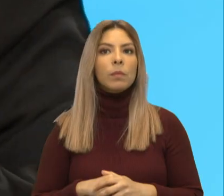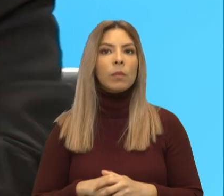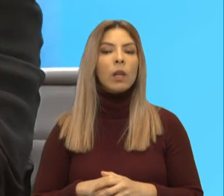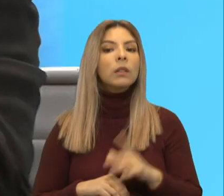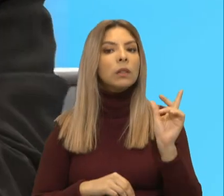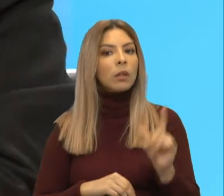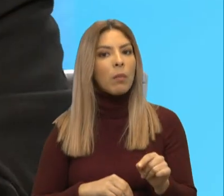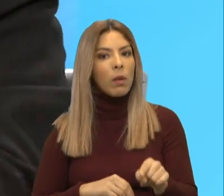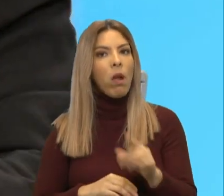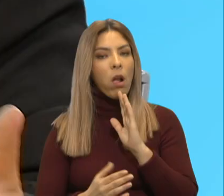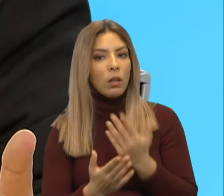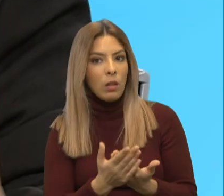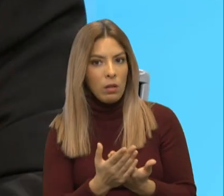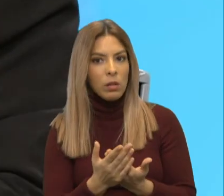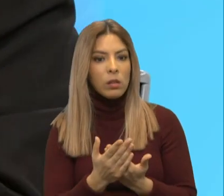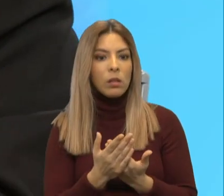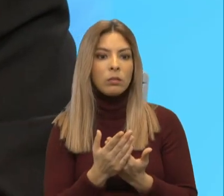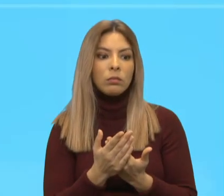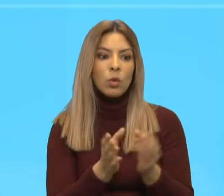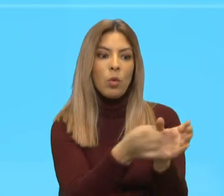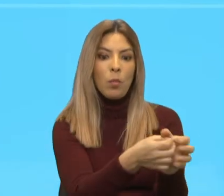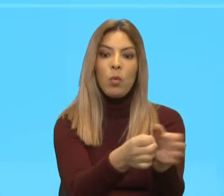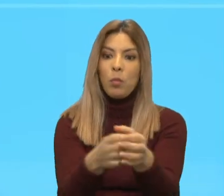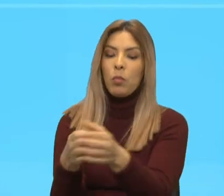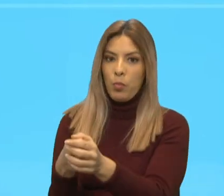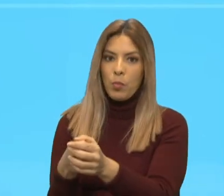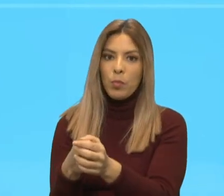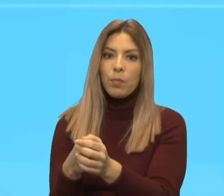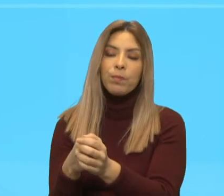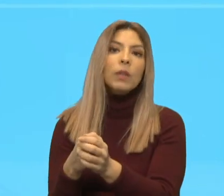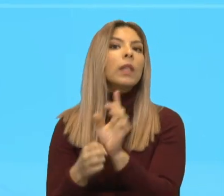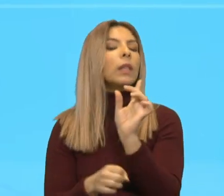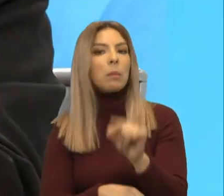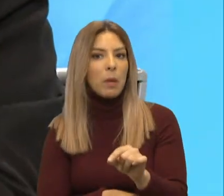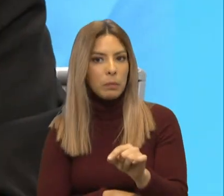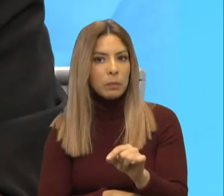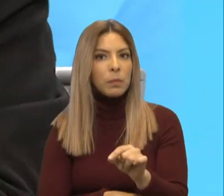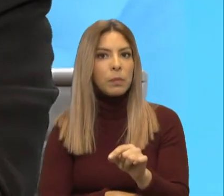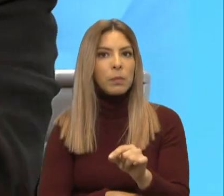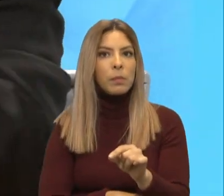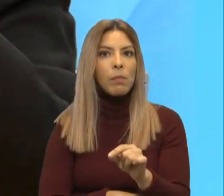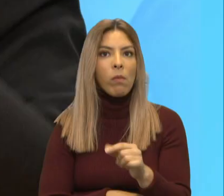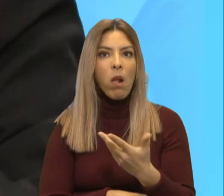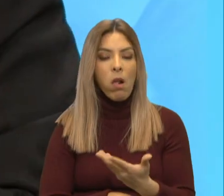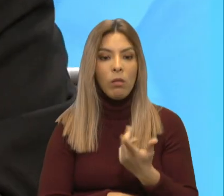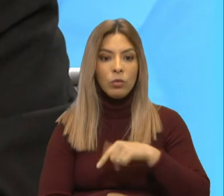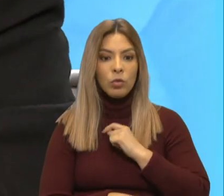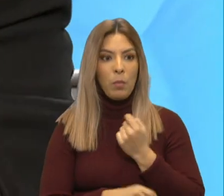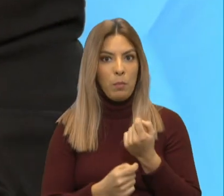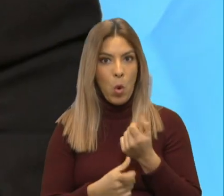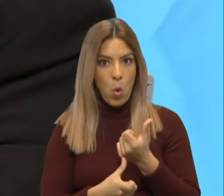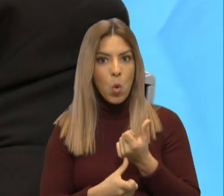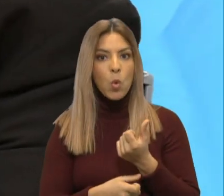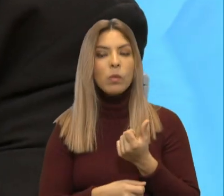dar pastores às comunidades, né? E também, como ainda somos poucos, porque a nossa diocese é imensa,